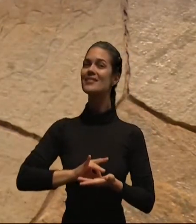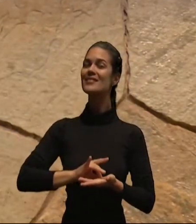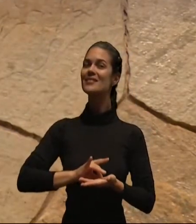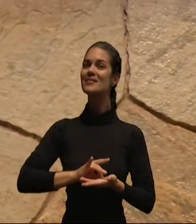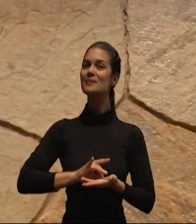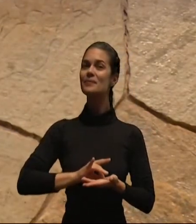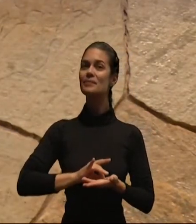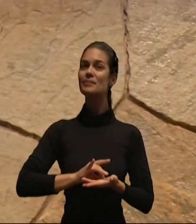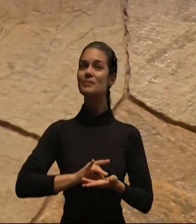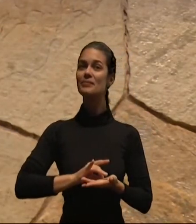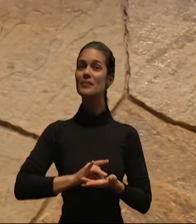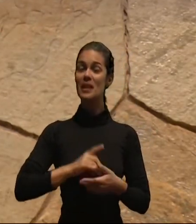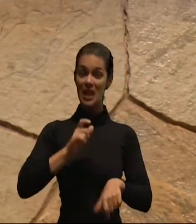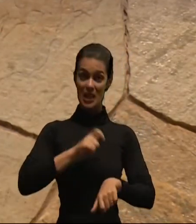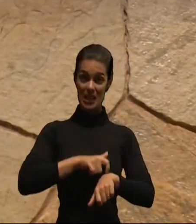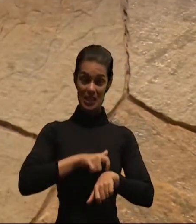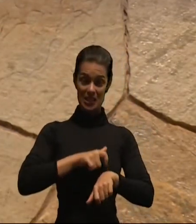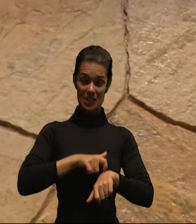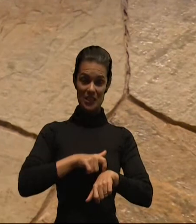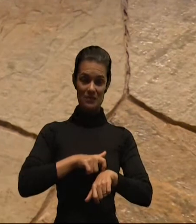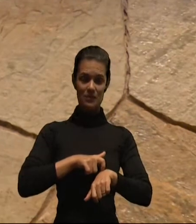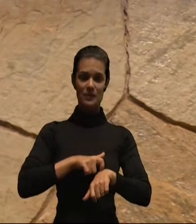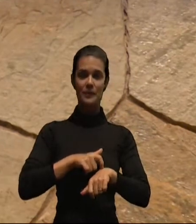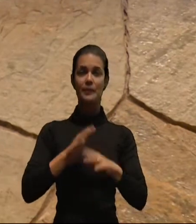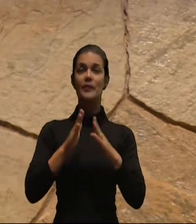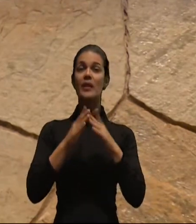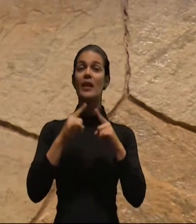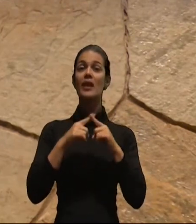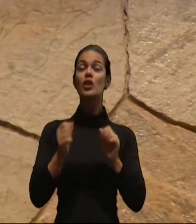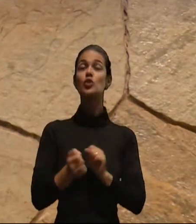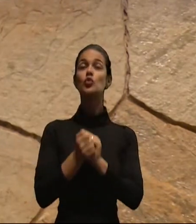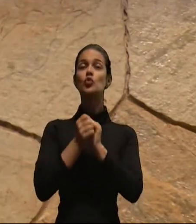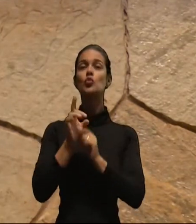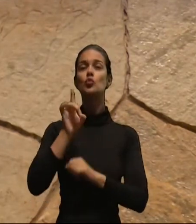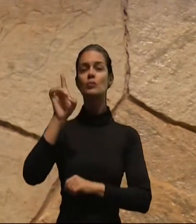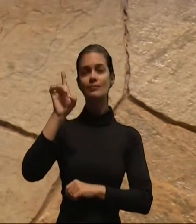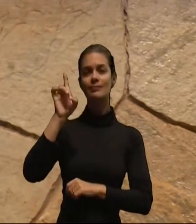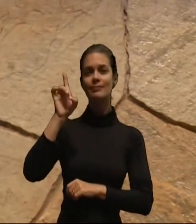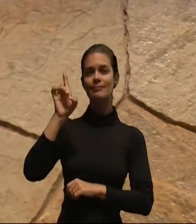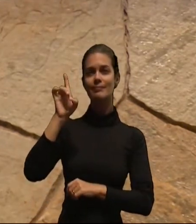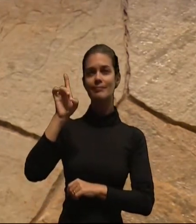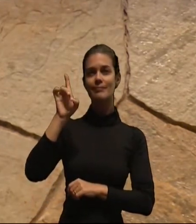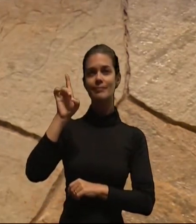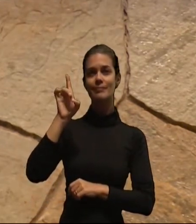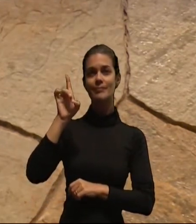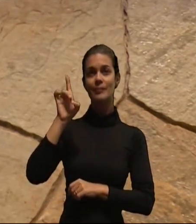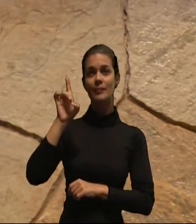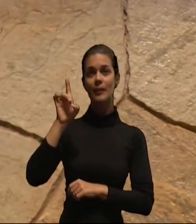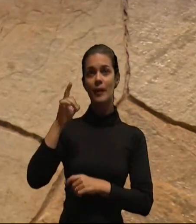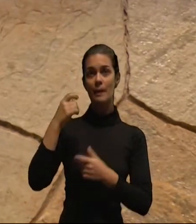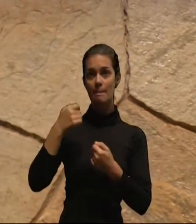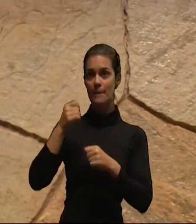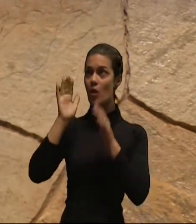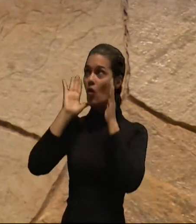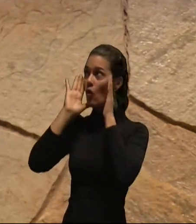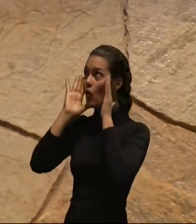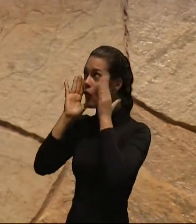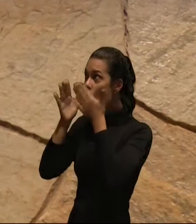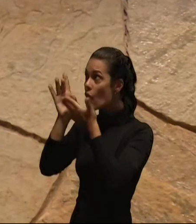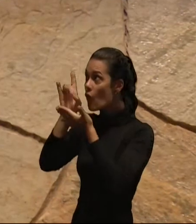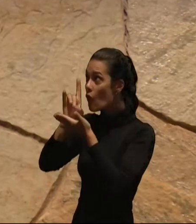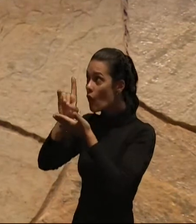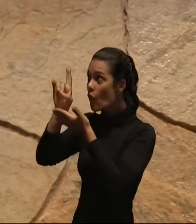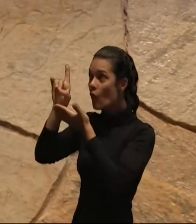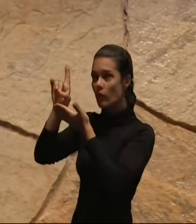tempo da nossa perseverança no Senhor é que nós temos que olhar para o Senhor, mas nós também não podemos perder o foco